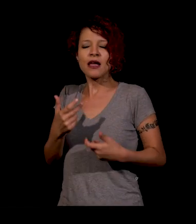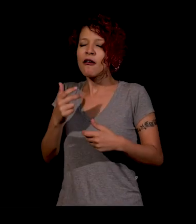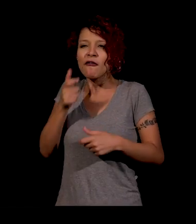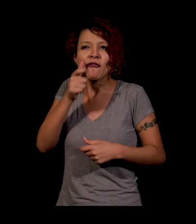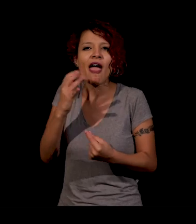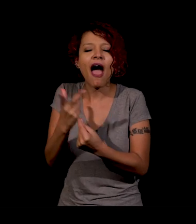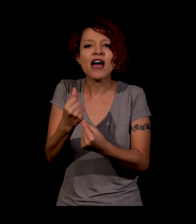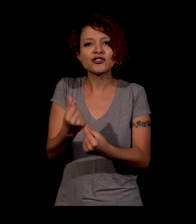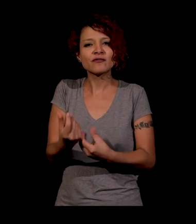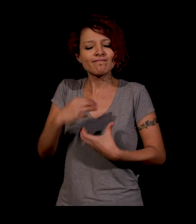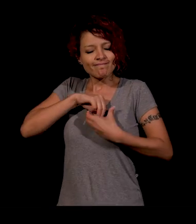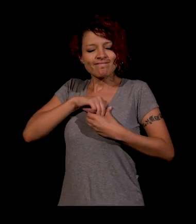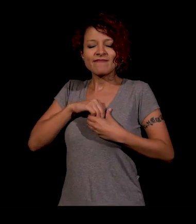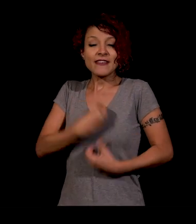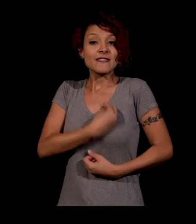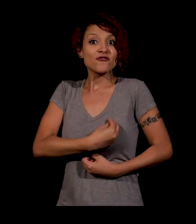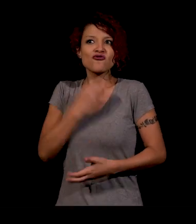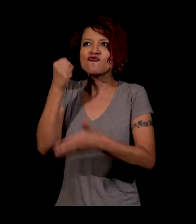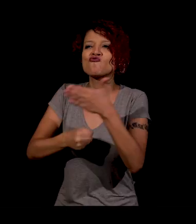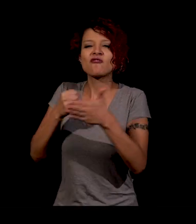você poder lutar.